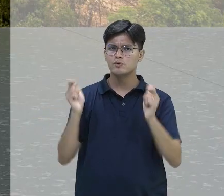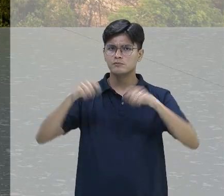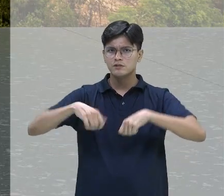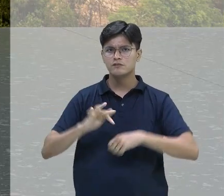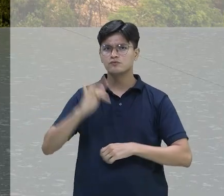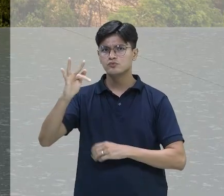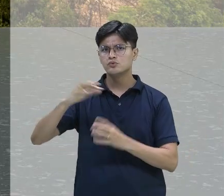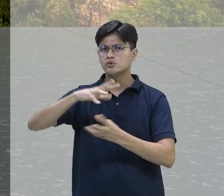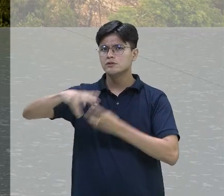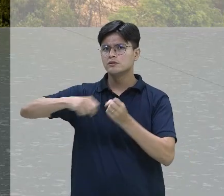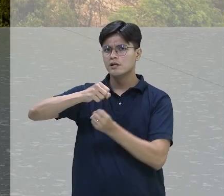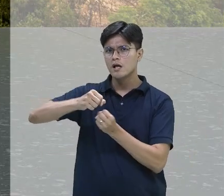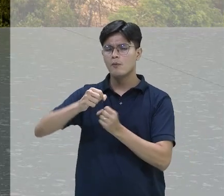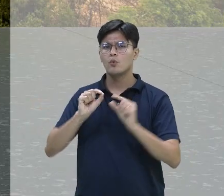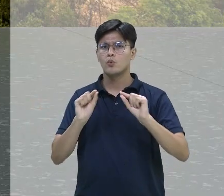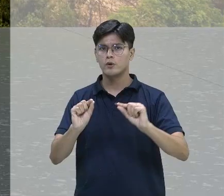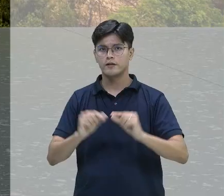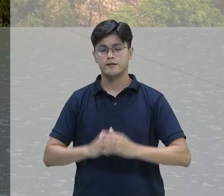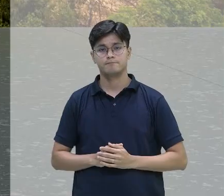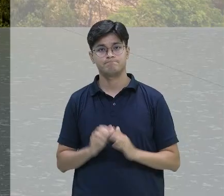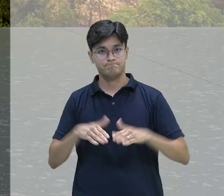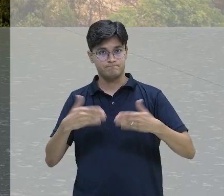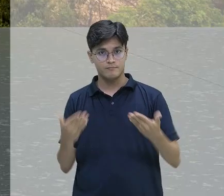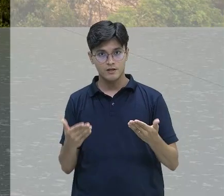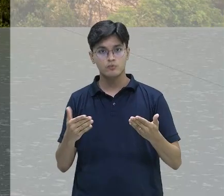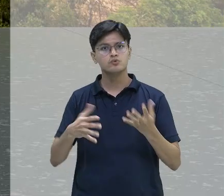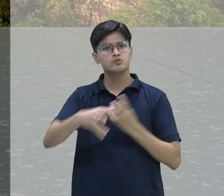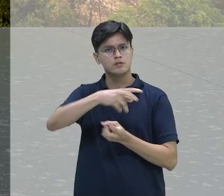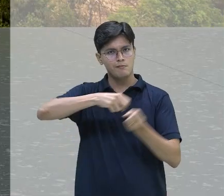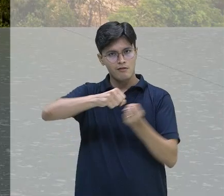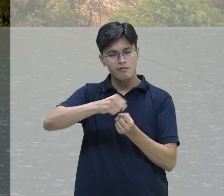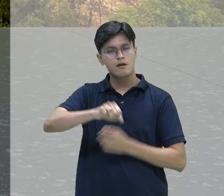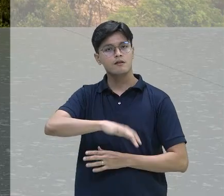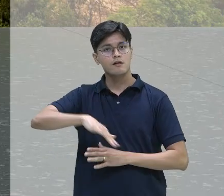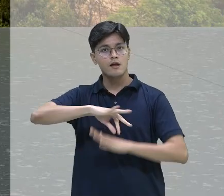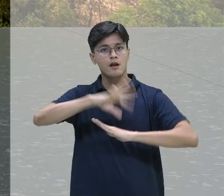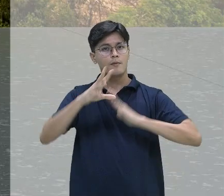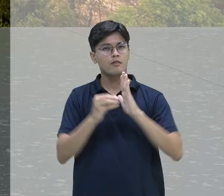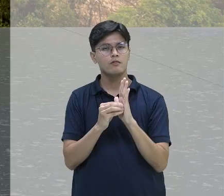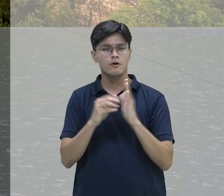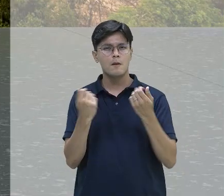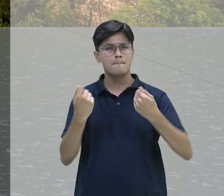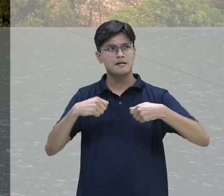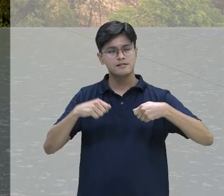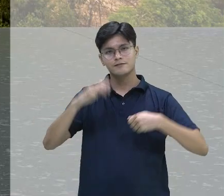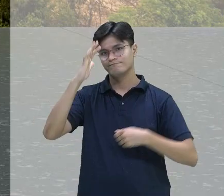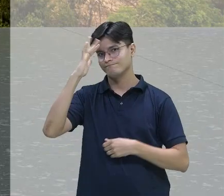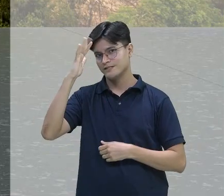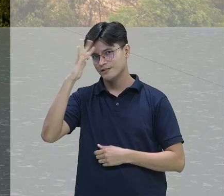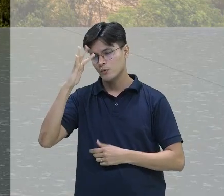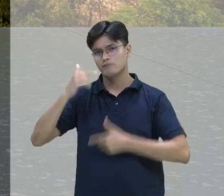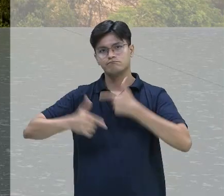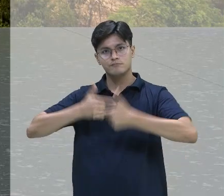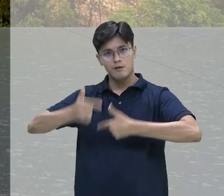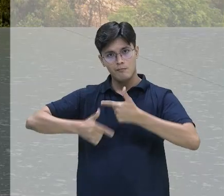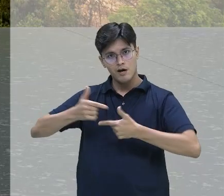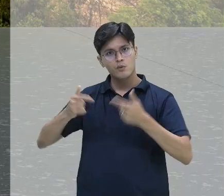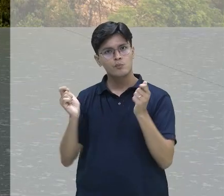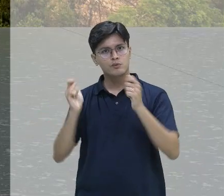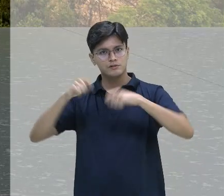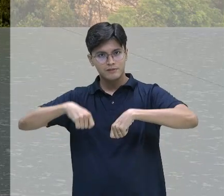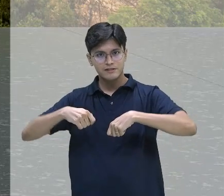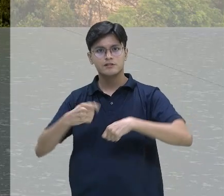comigo. Quando falamos em sustentabilidade na Amazônia, nós precisamos pensar em trabalhos que gerem renda, mas que também protejam